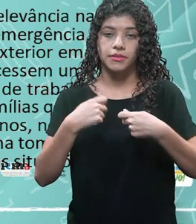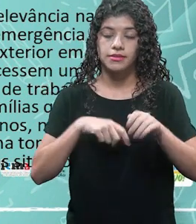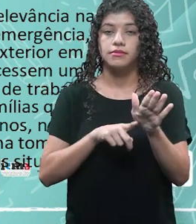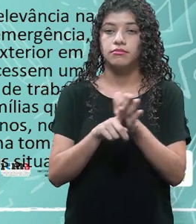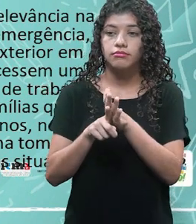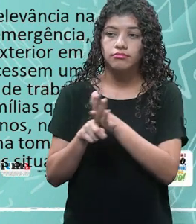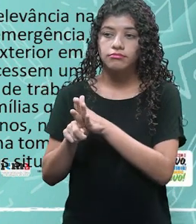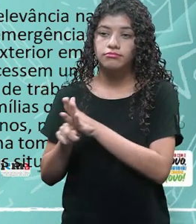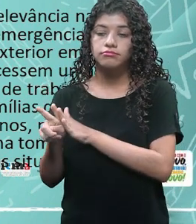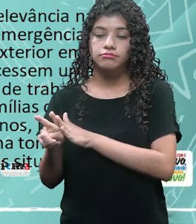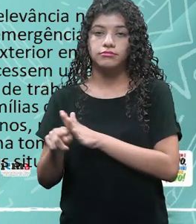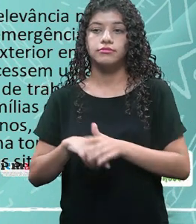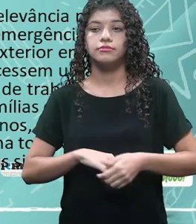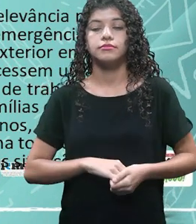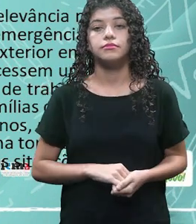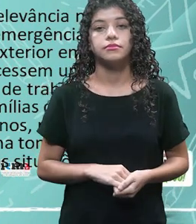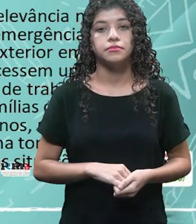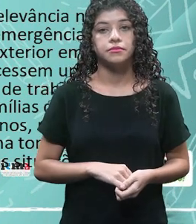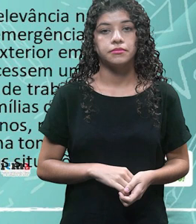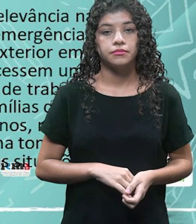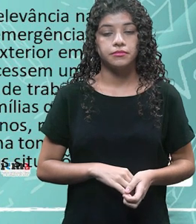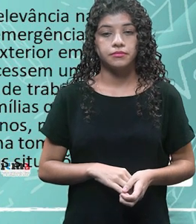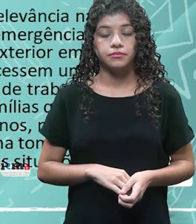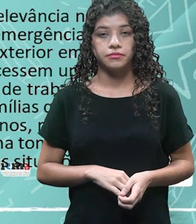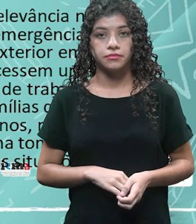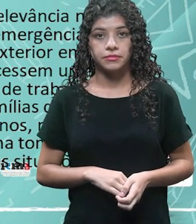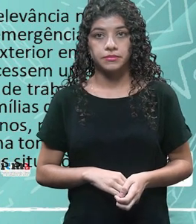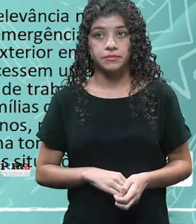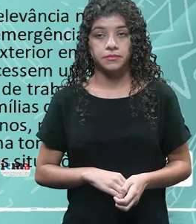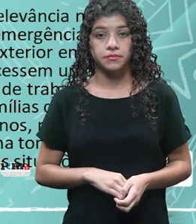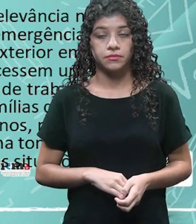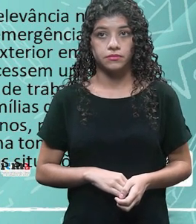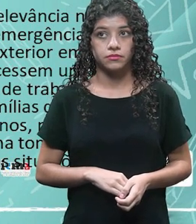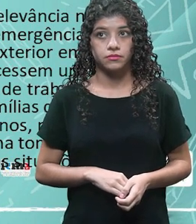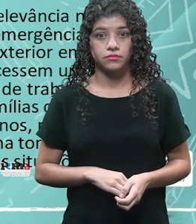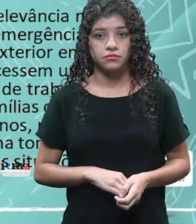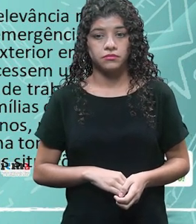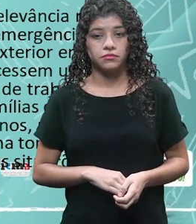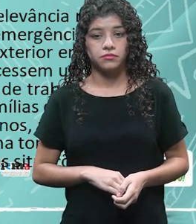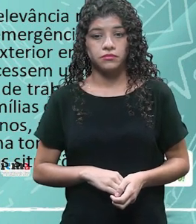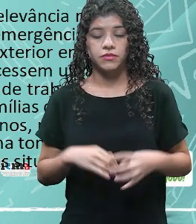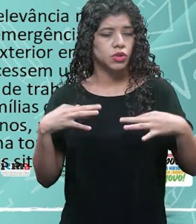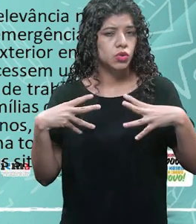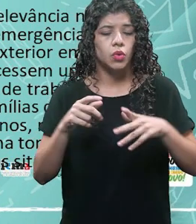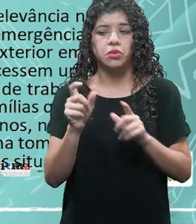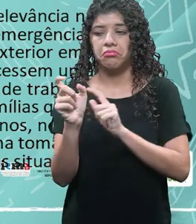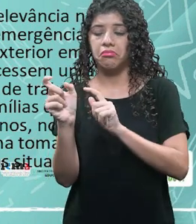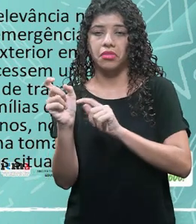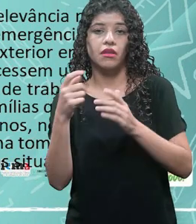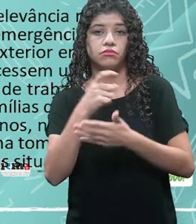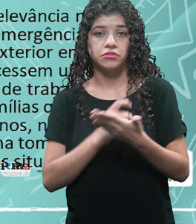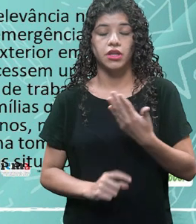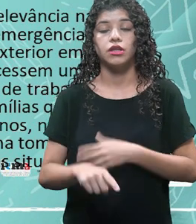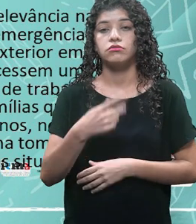seria de difícil compreensão né pro nosso público aqui que são vocês alunos mas creio que não todos esses aqui a gente